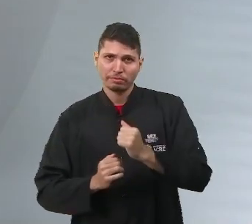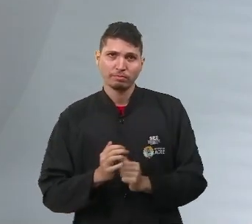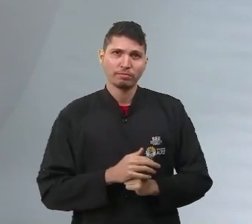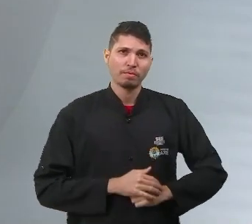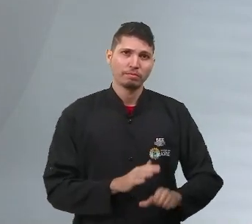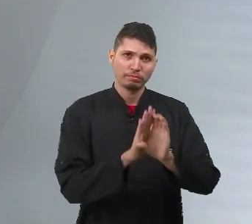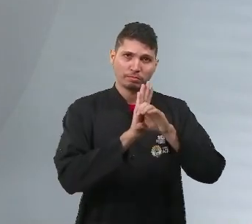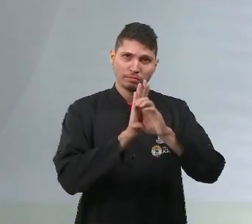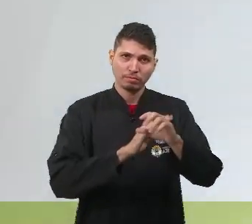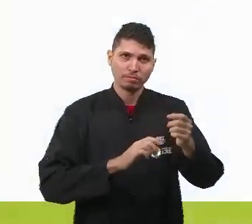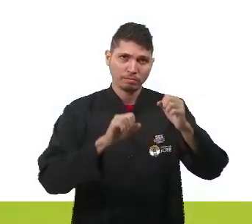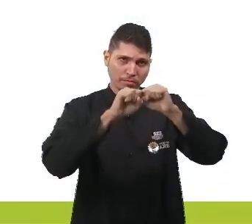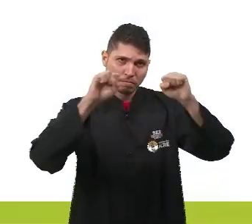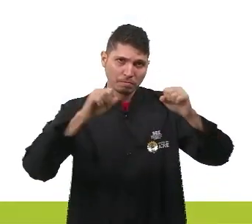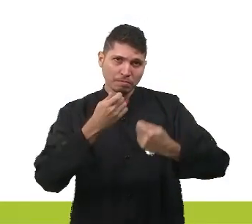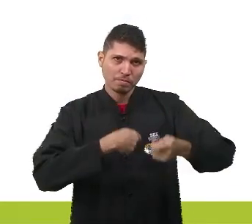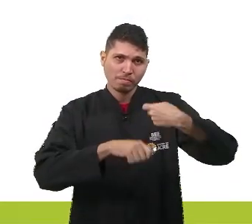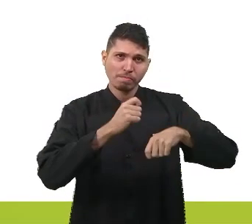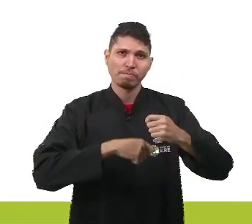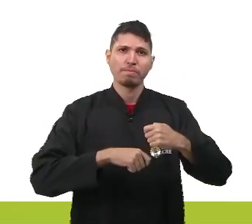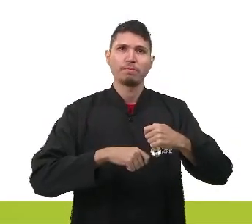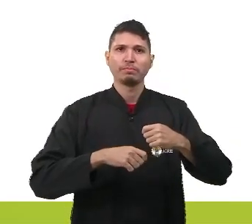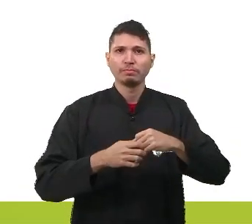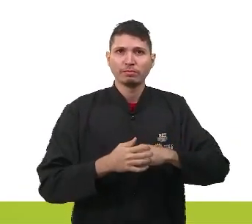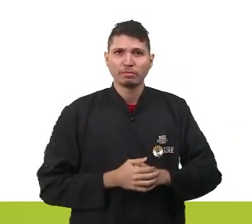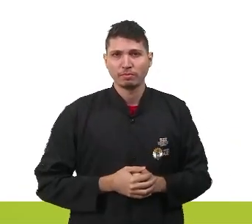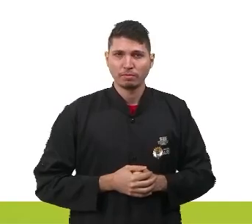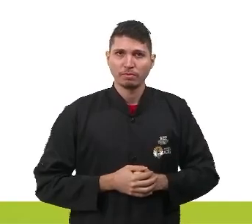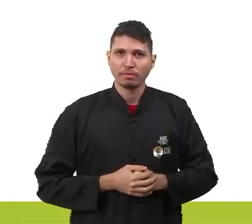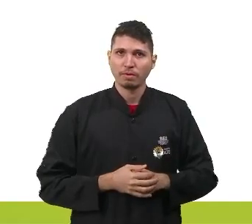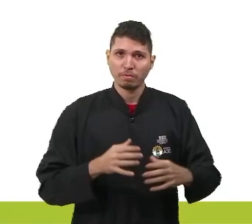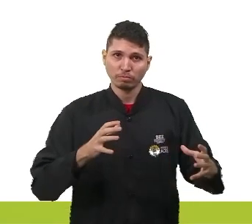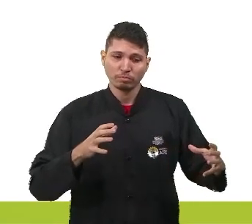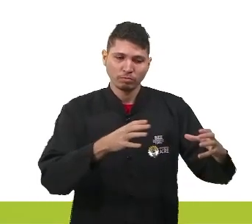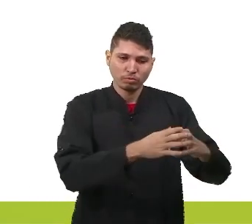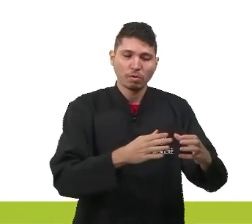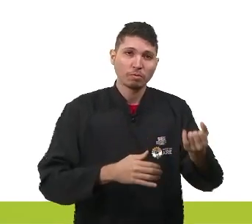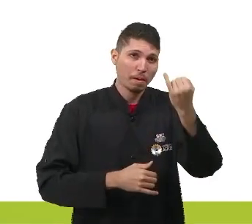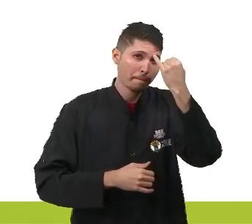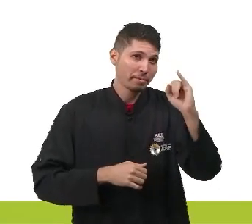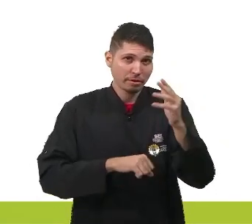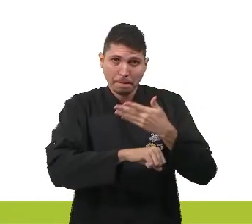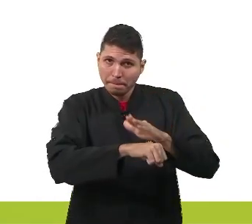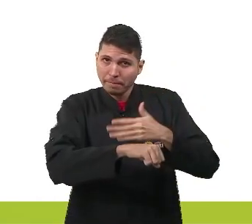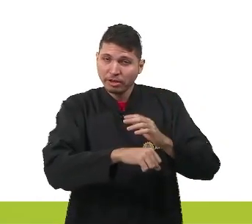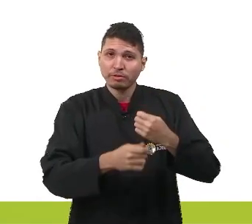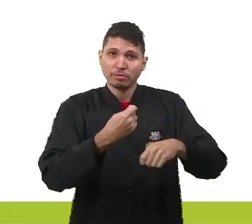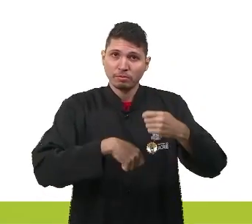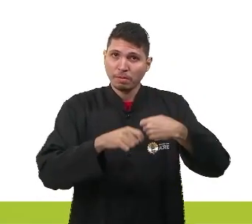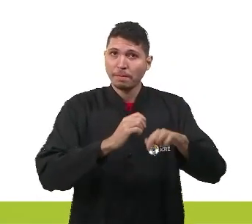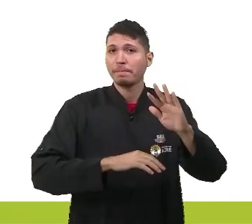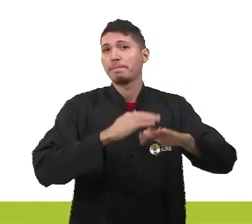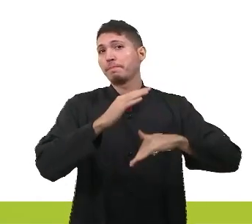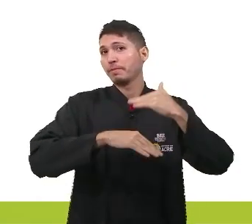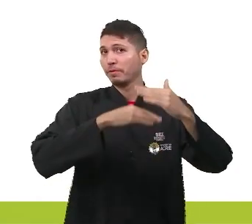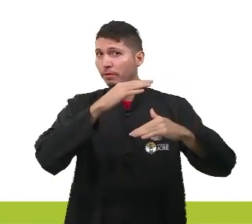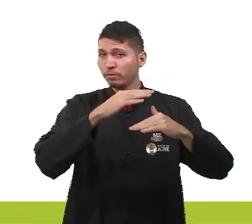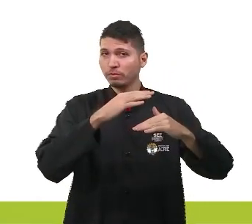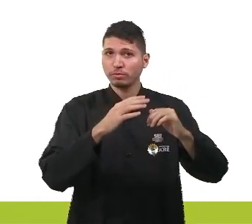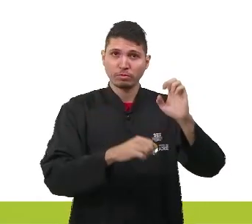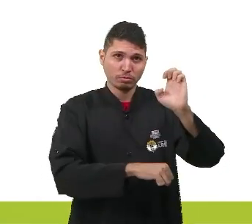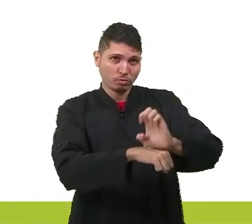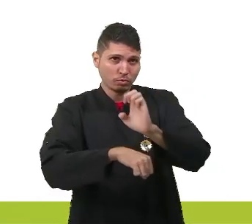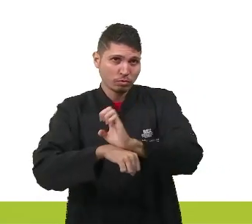de mercantilismo. O mercantilismo foi o conjunto de ideias e práticas econômicas desenvolvidas nos estados